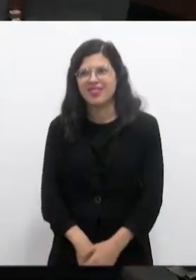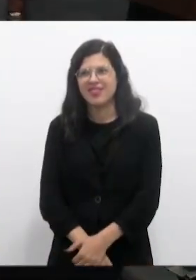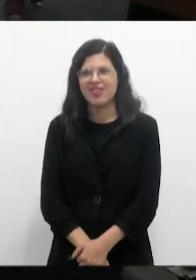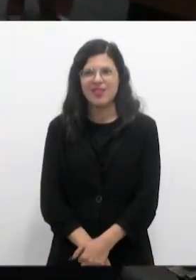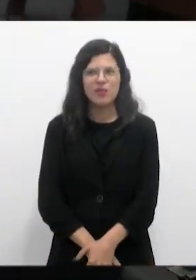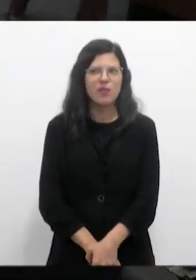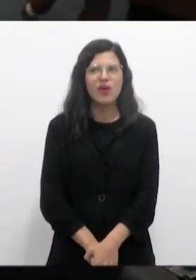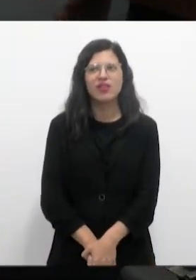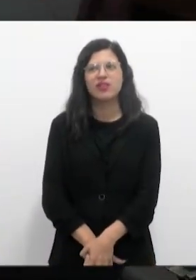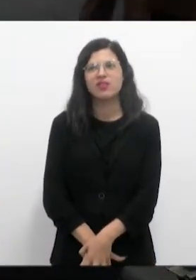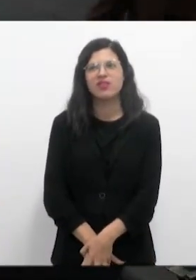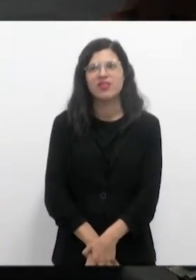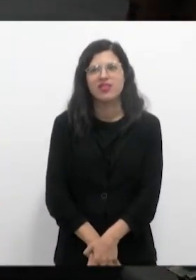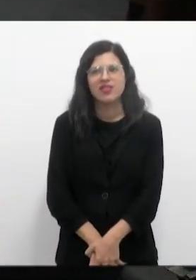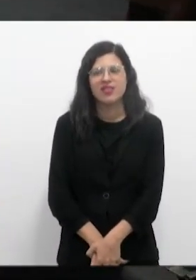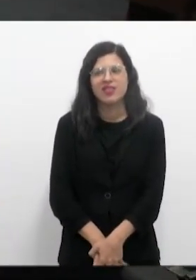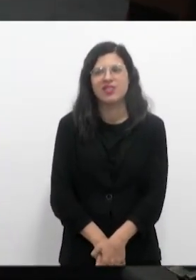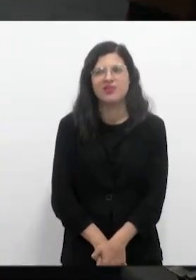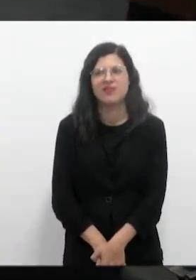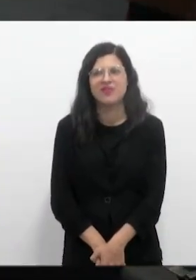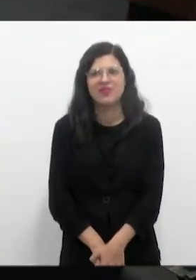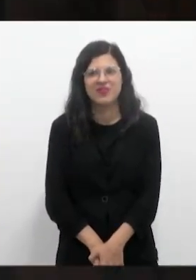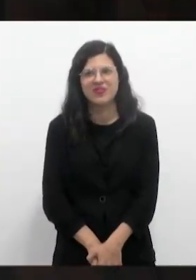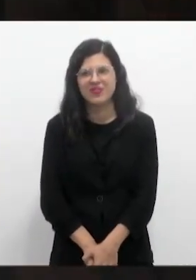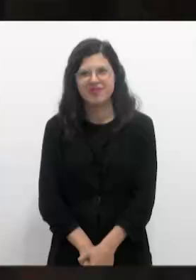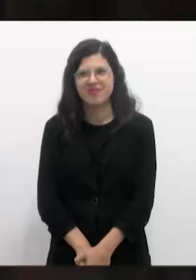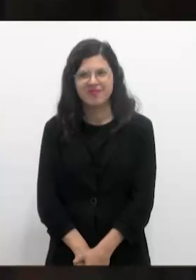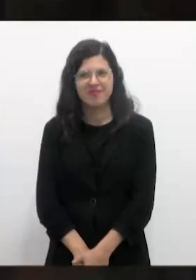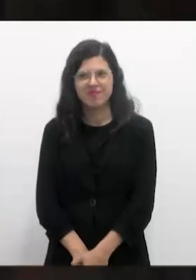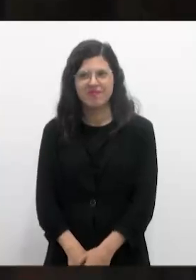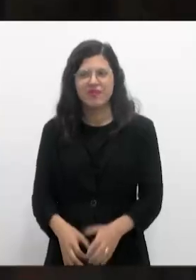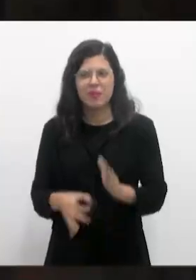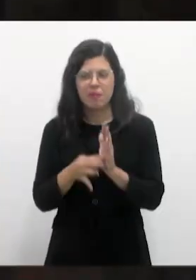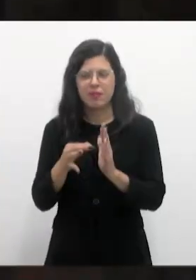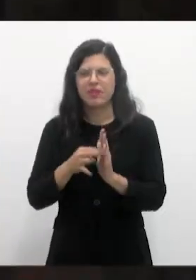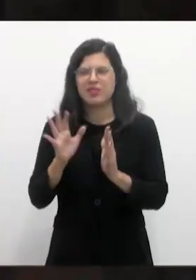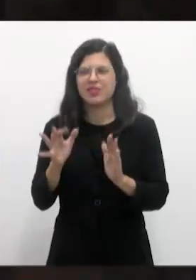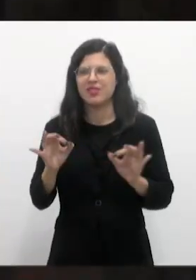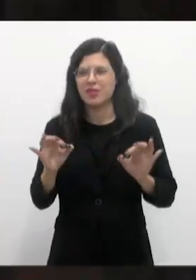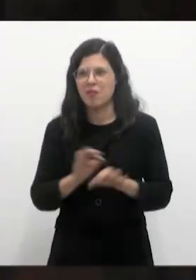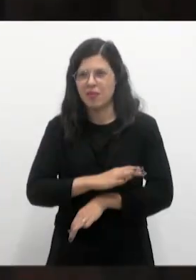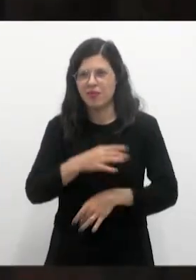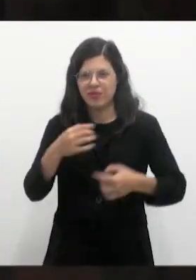Obrigado, deputada Lilian. Com os pareceres emitidos, em discussão.